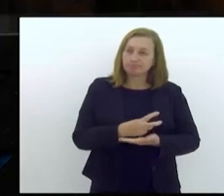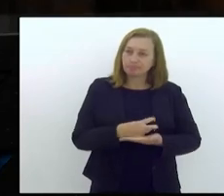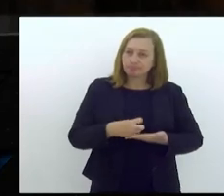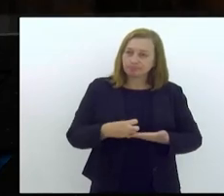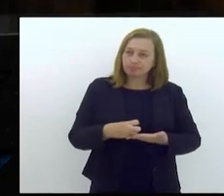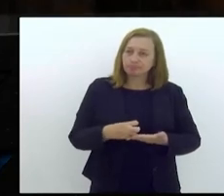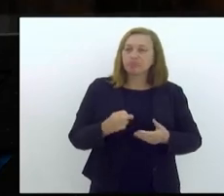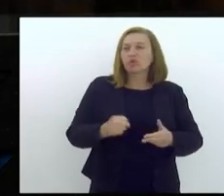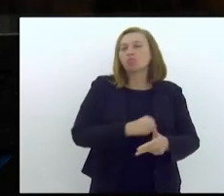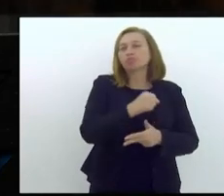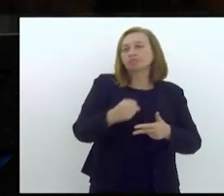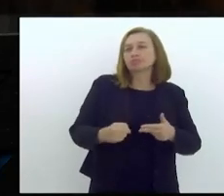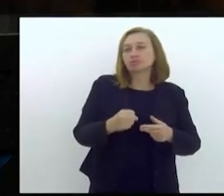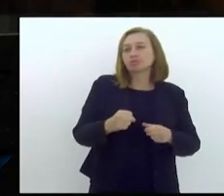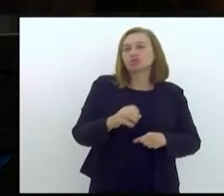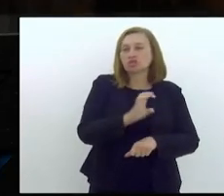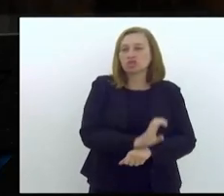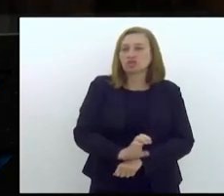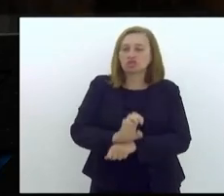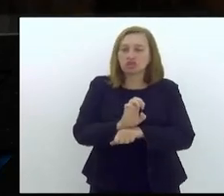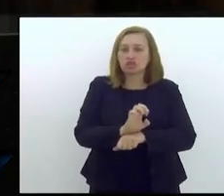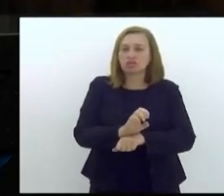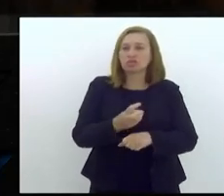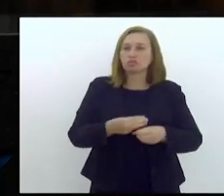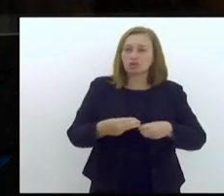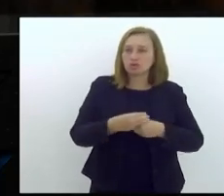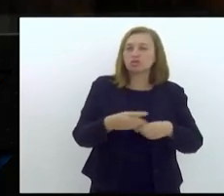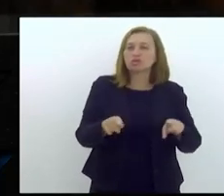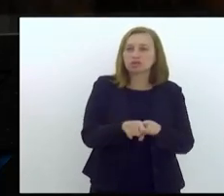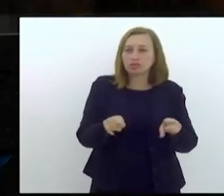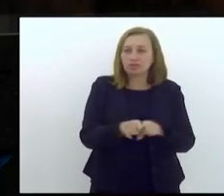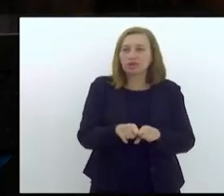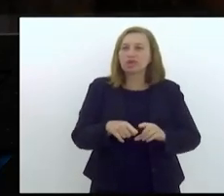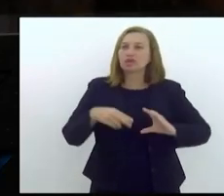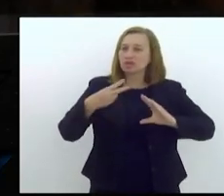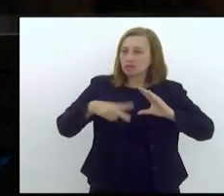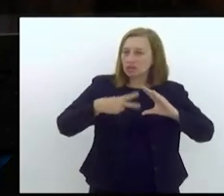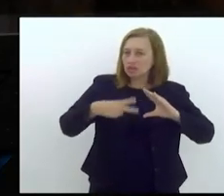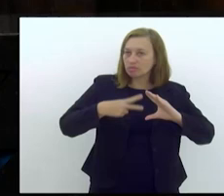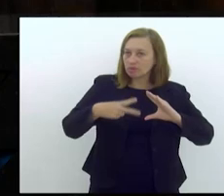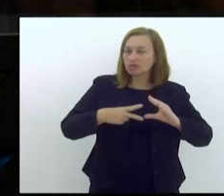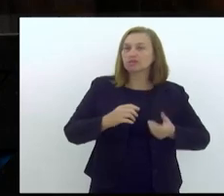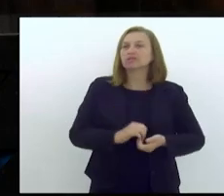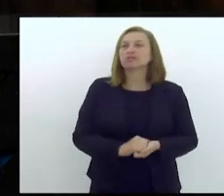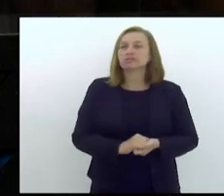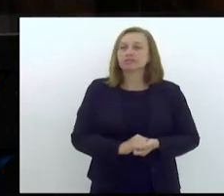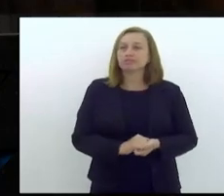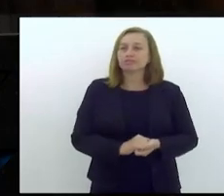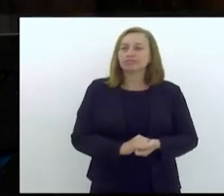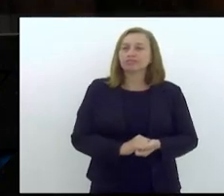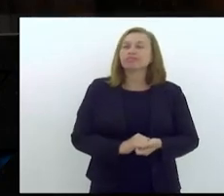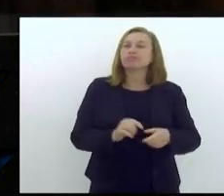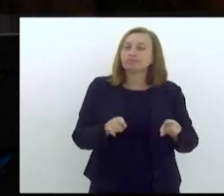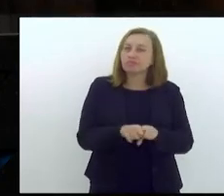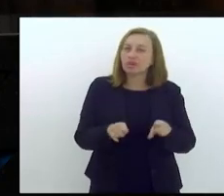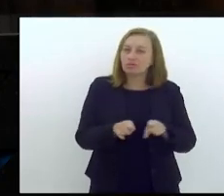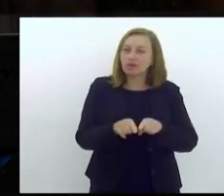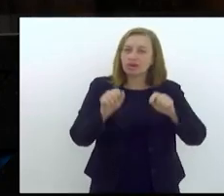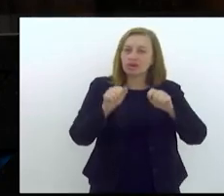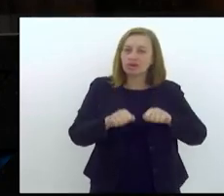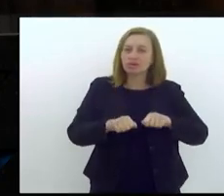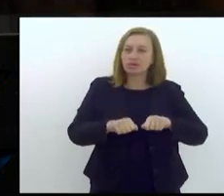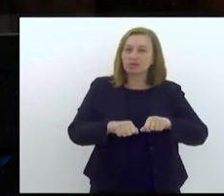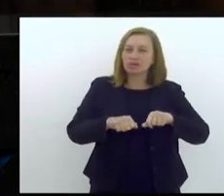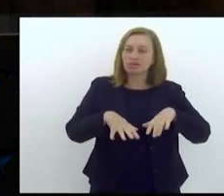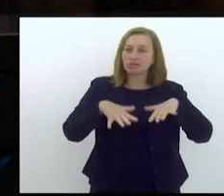inclusive dos parlamentos das câmaras e das assembleias que